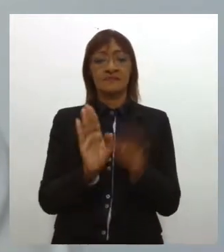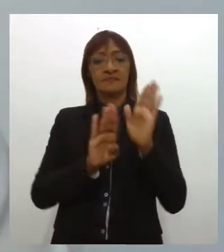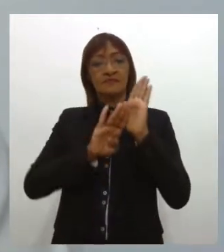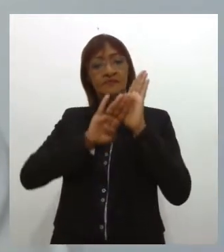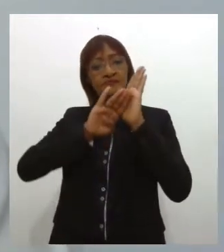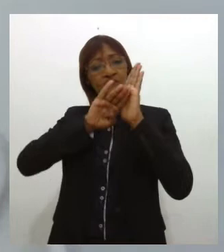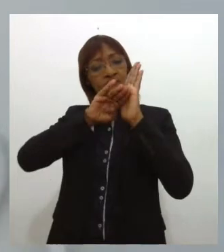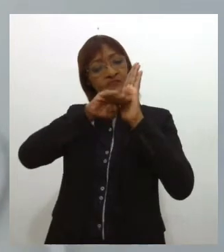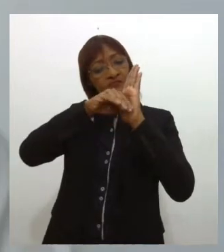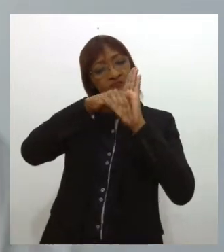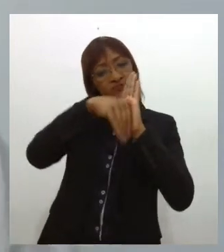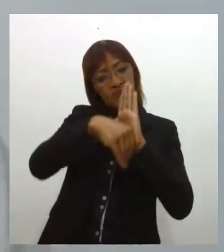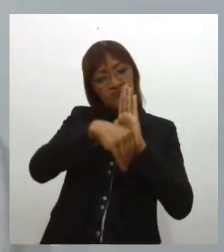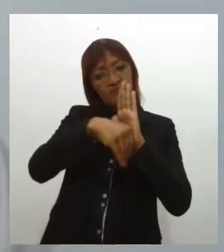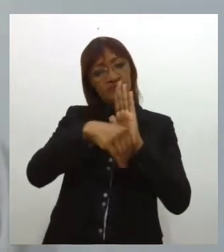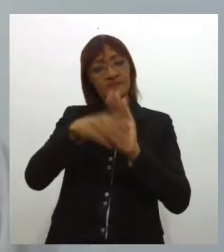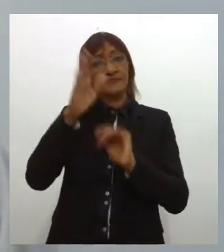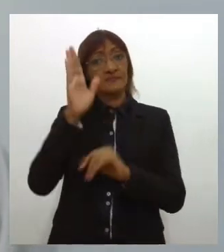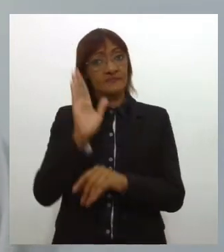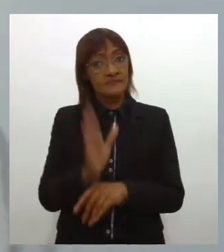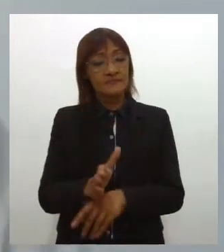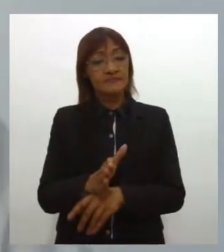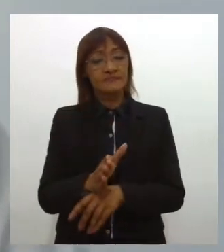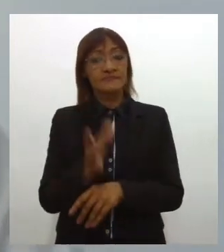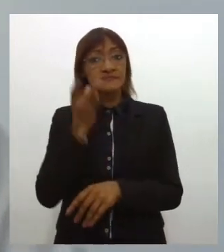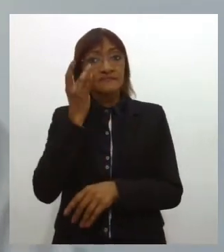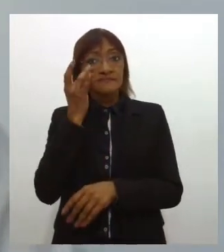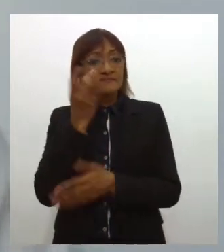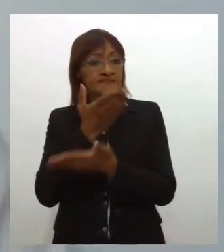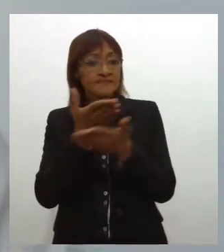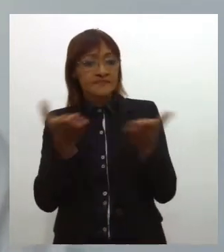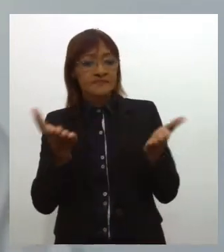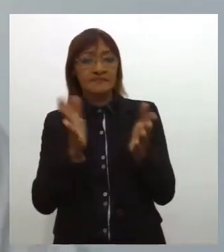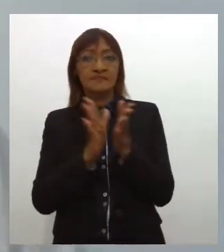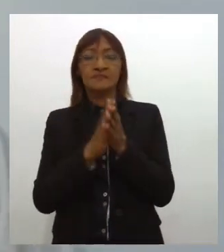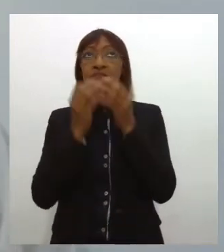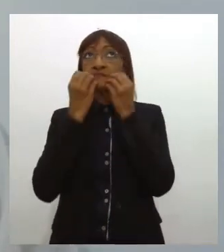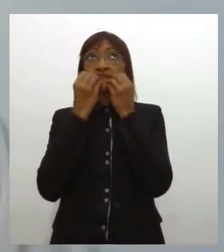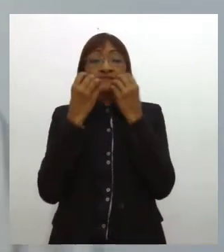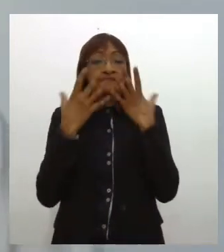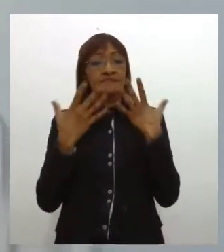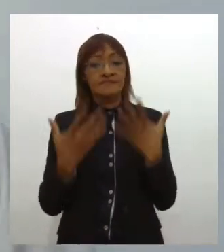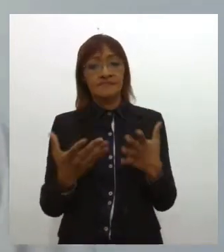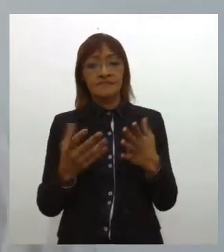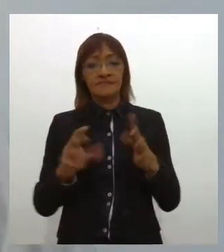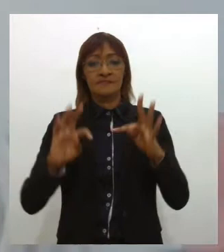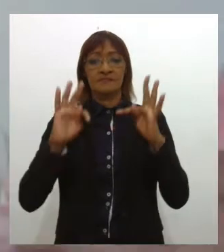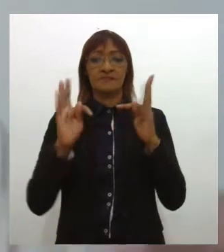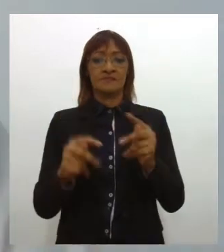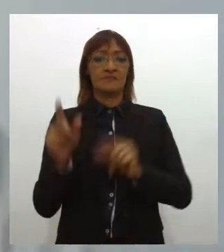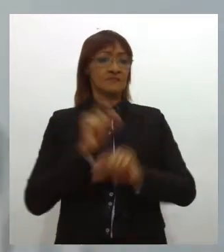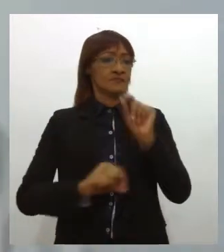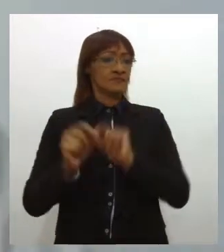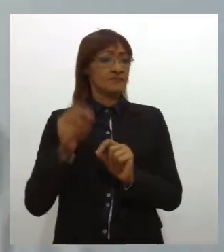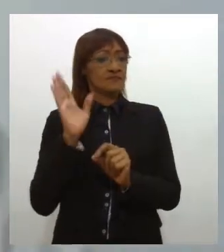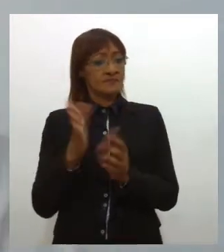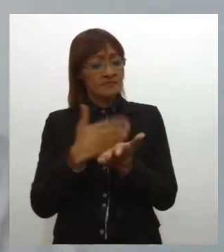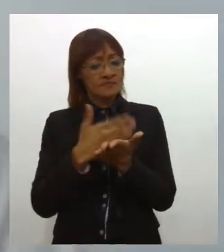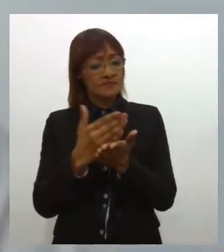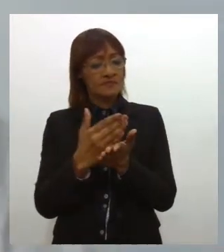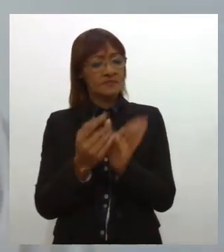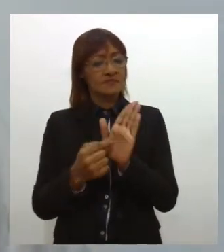de internos por conta da Covid, estamos vendo aí a curva já está descendo, então tudo isso já começa a demonstrar um